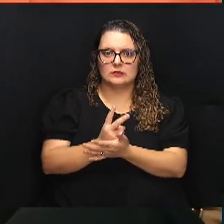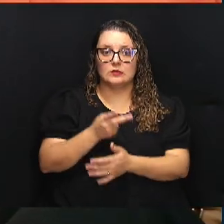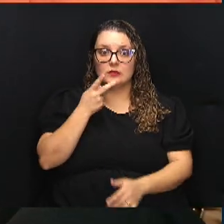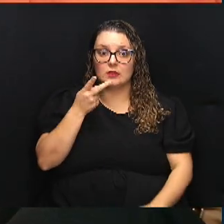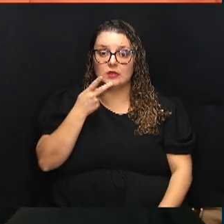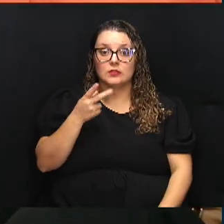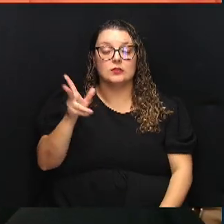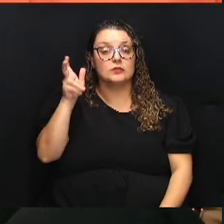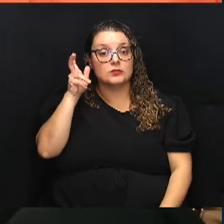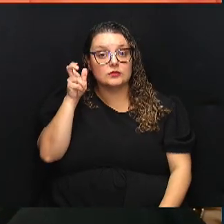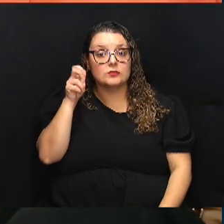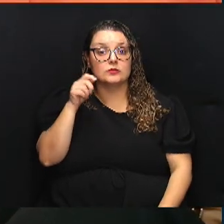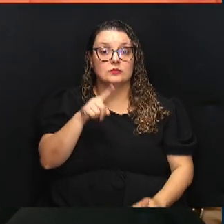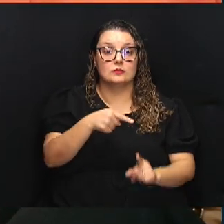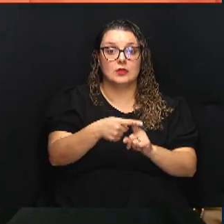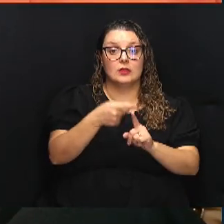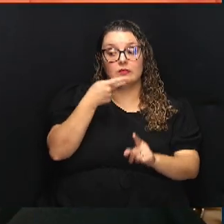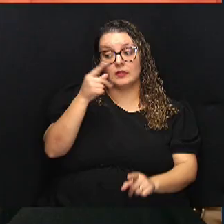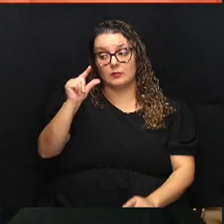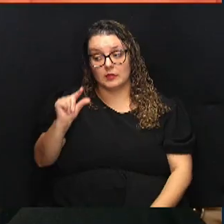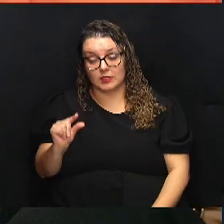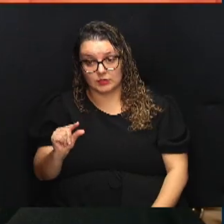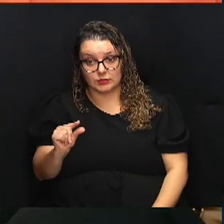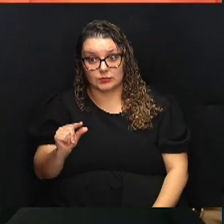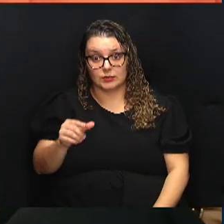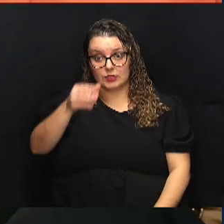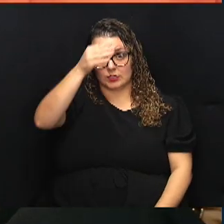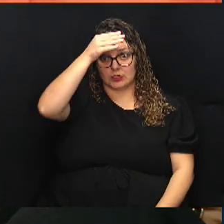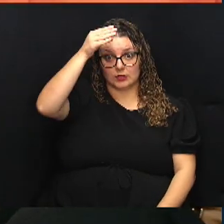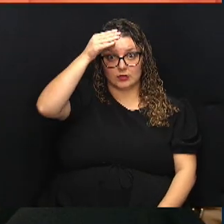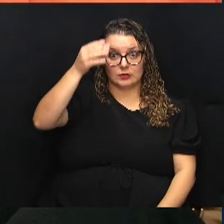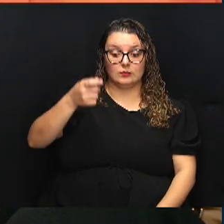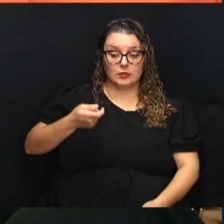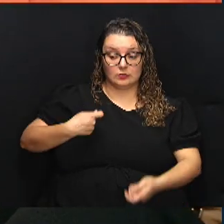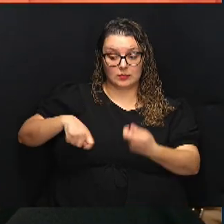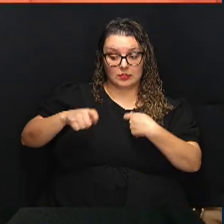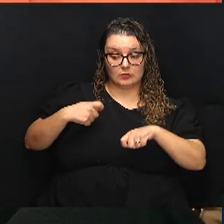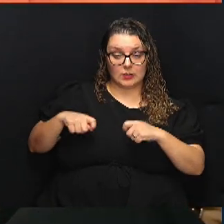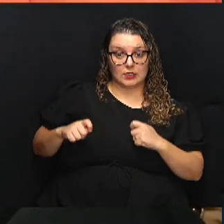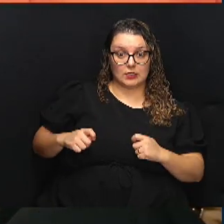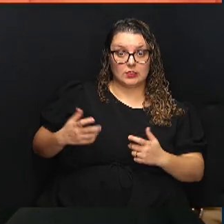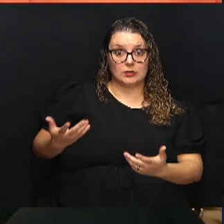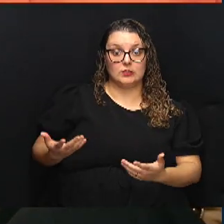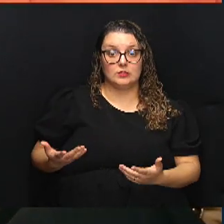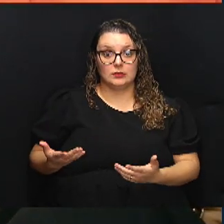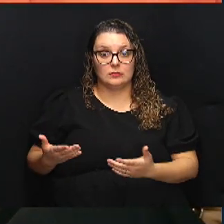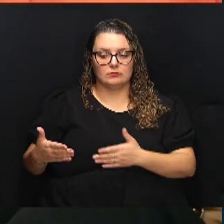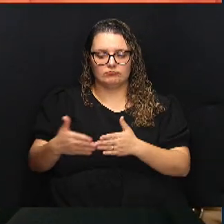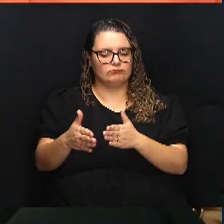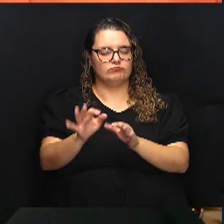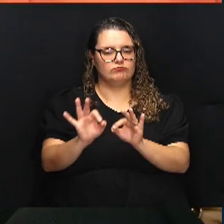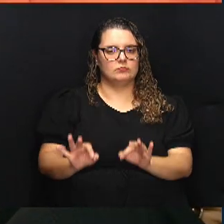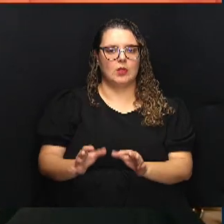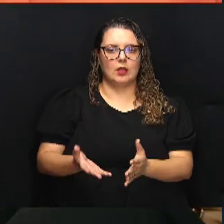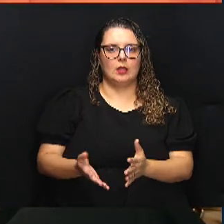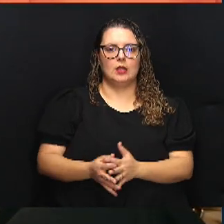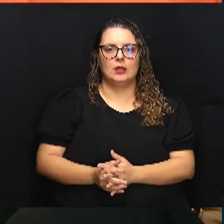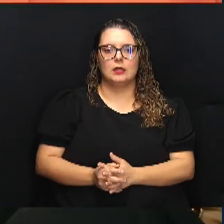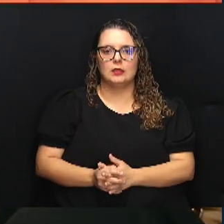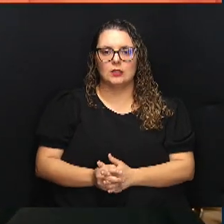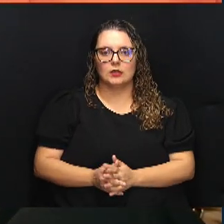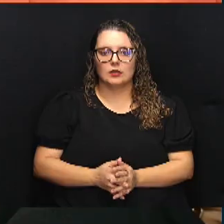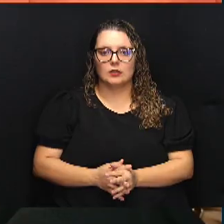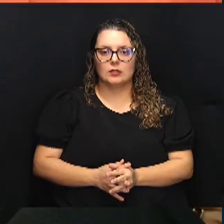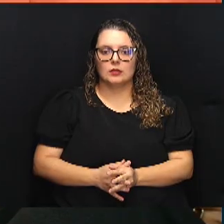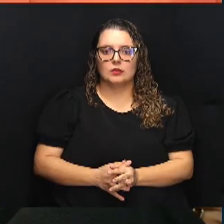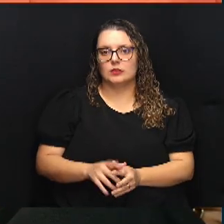precisa ouvir mais e falar menos. O cliente nos dá sinais que o rumo não está tão correto assim, né? Então a gente